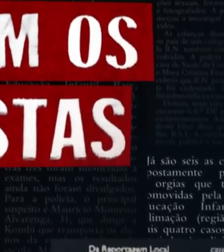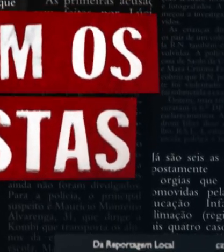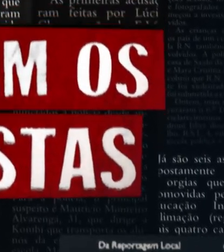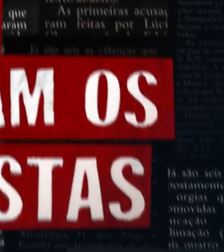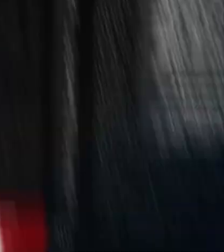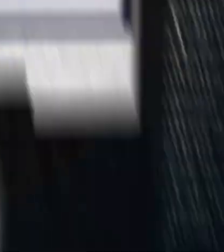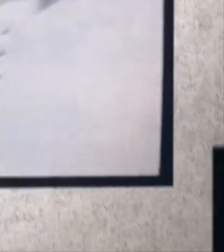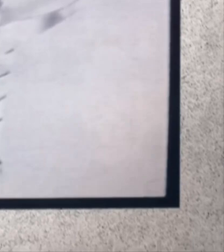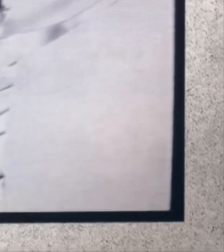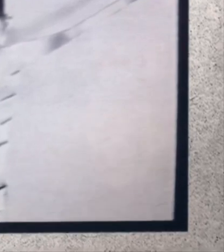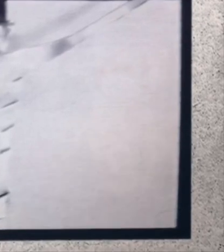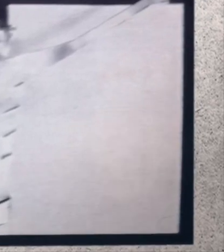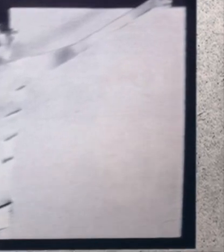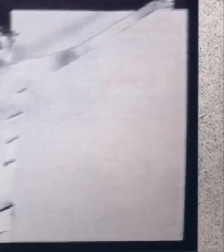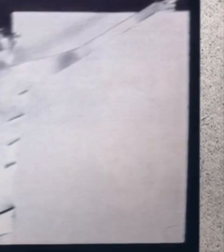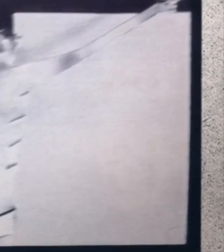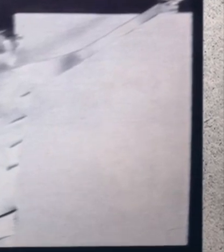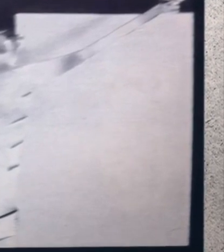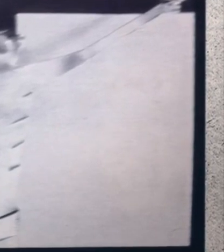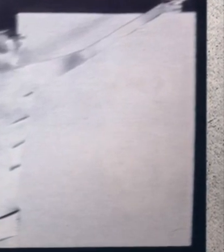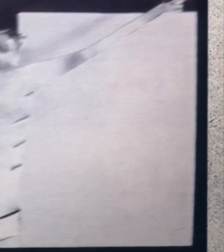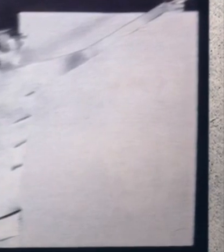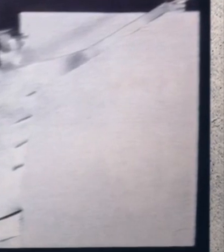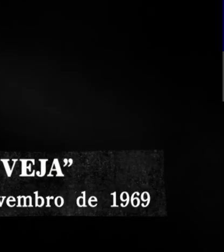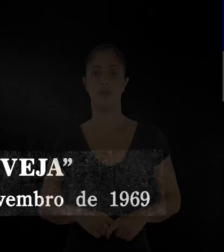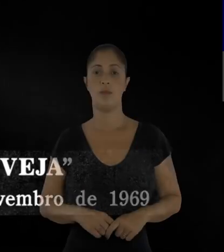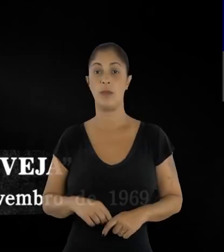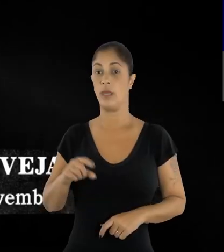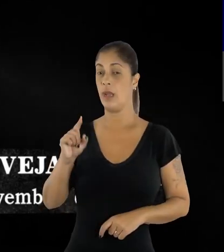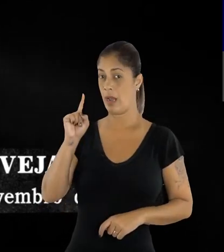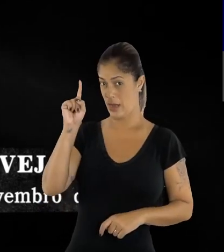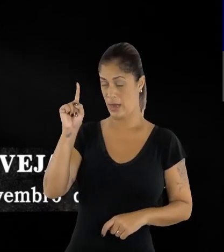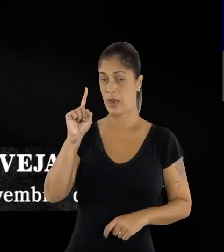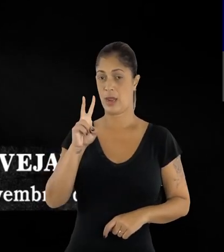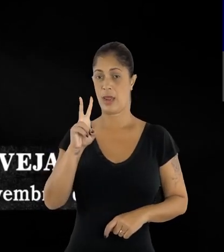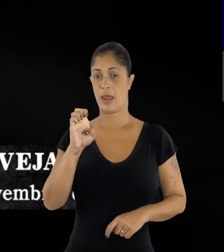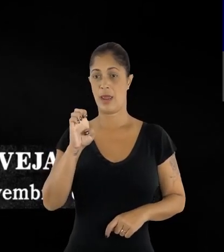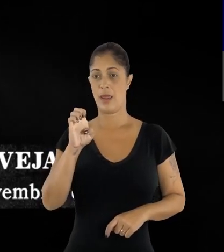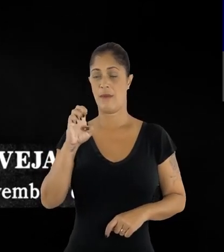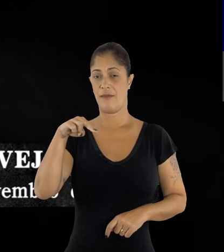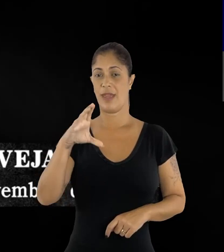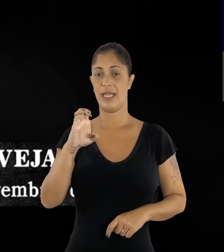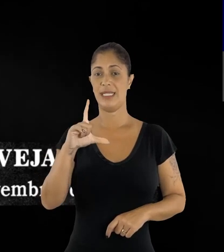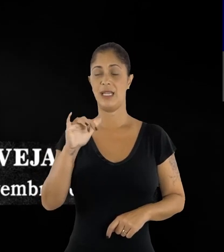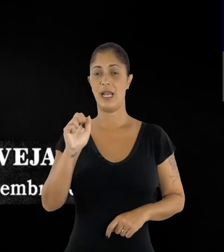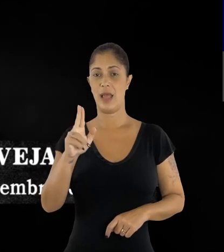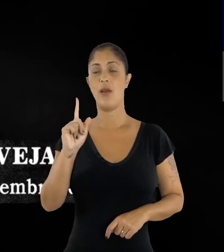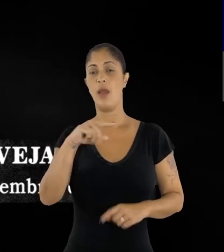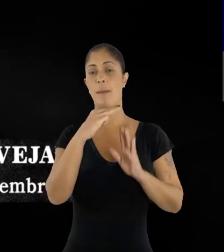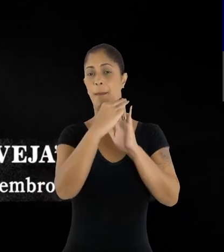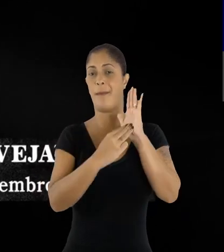os terroristas. Fatos e fotos. Polícia diz ter encontrado um crucifixo com a foice e o martelo. Lá em Venceslau, eu voltei